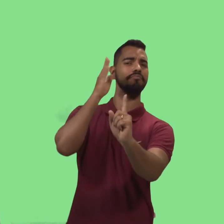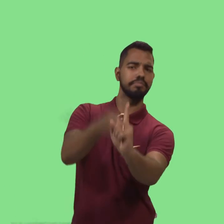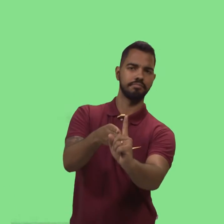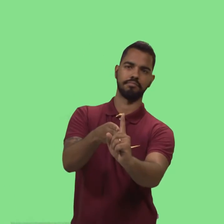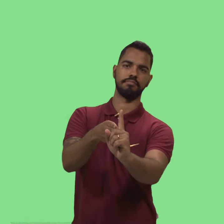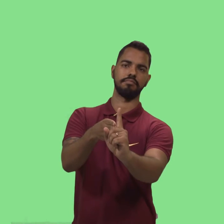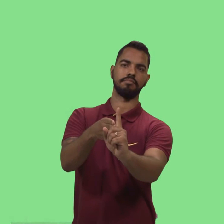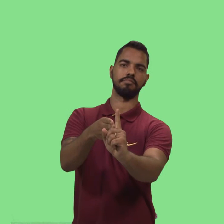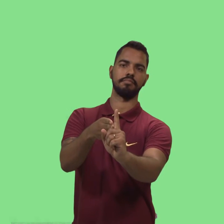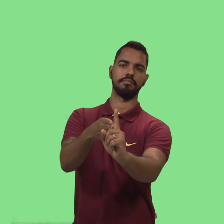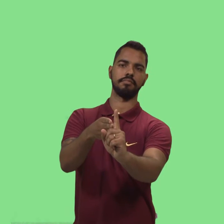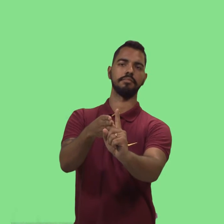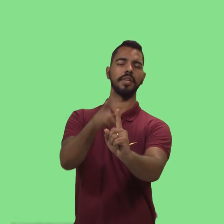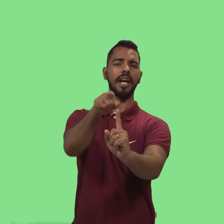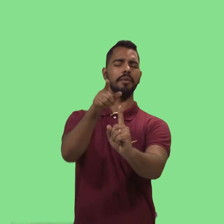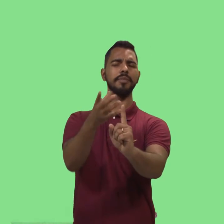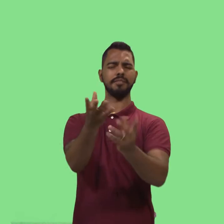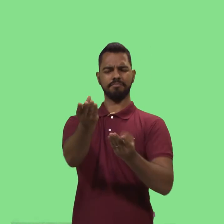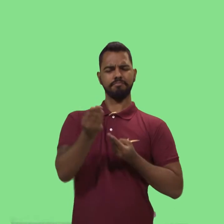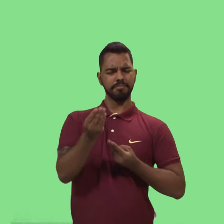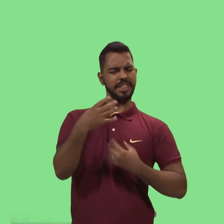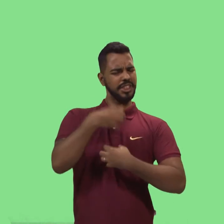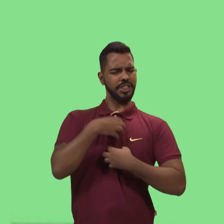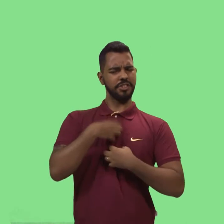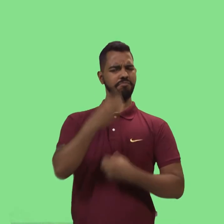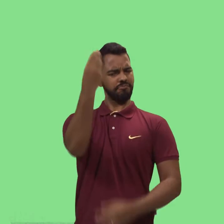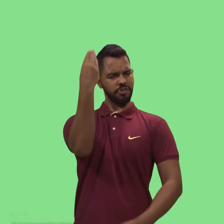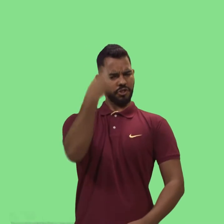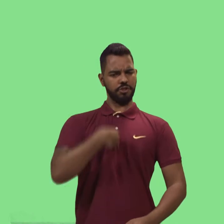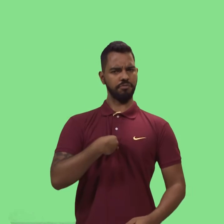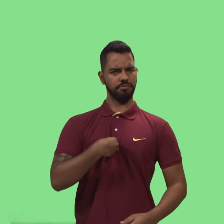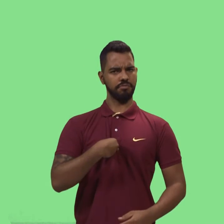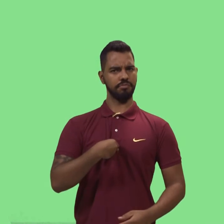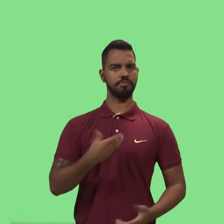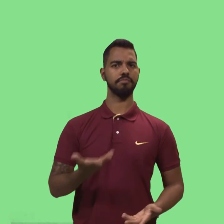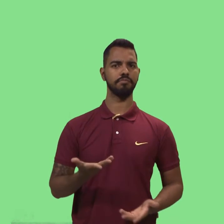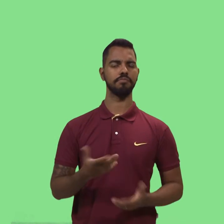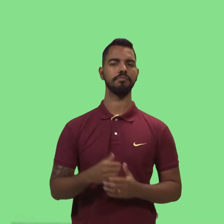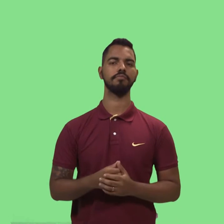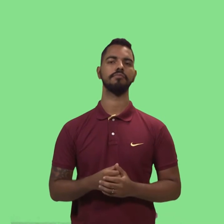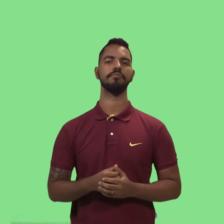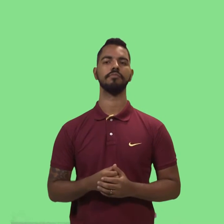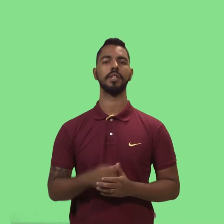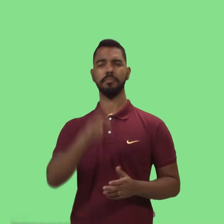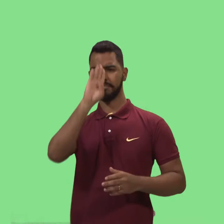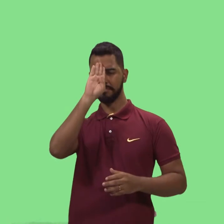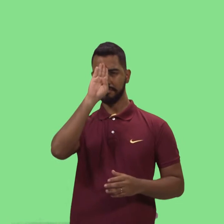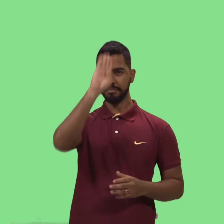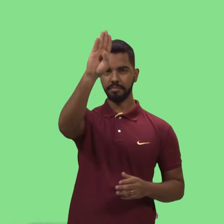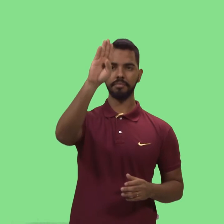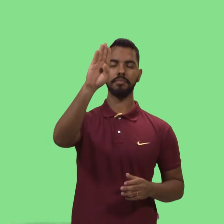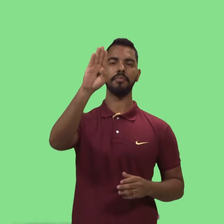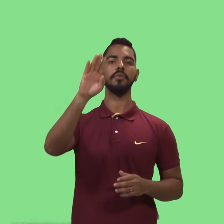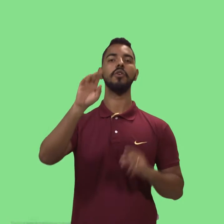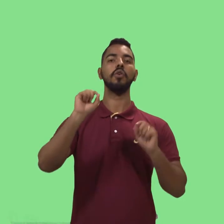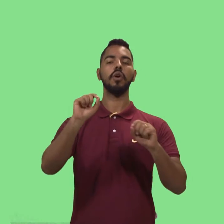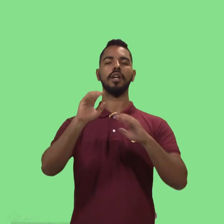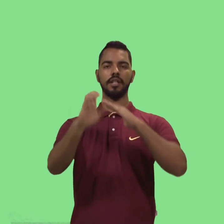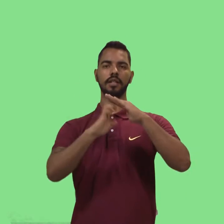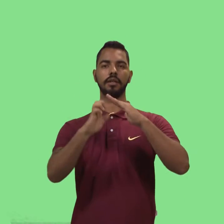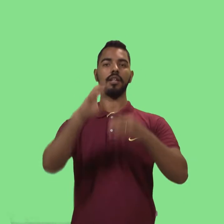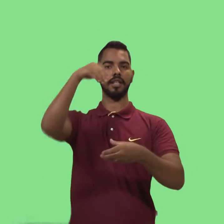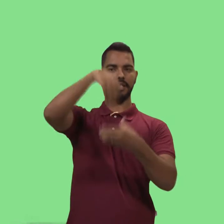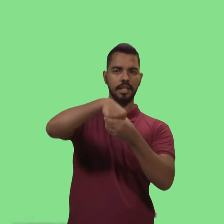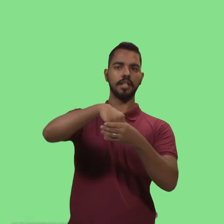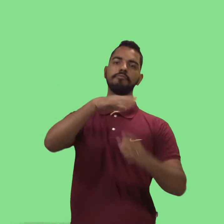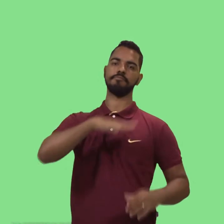para ele. A situação mais comum de uso da circular é entre setores de uma mesma empresa.